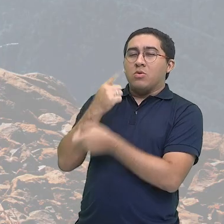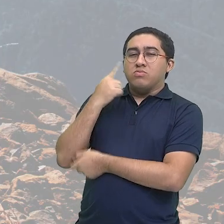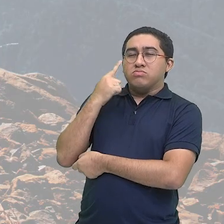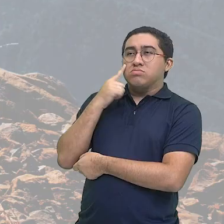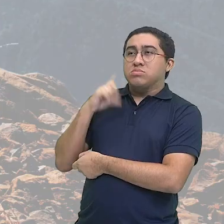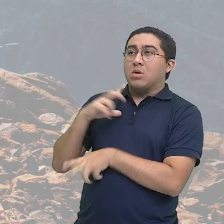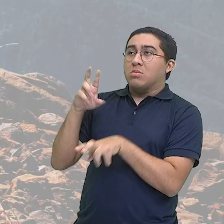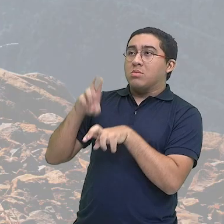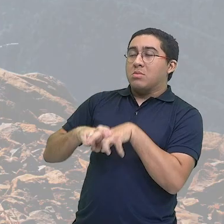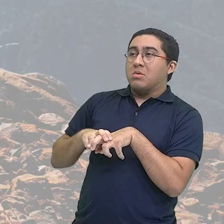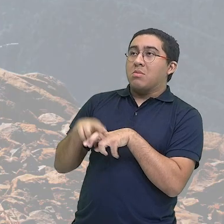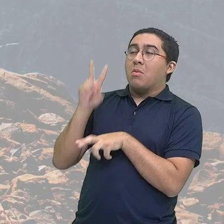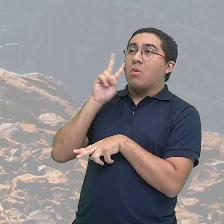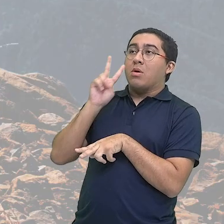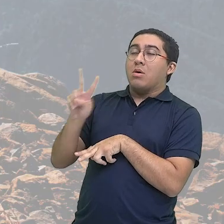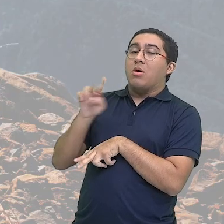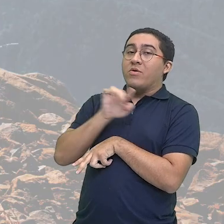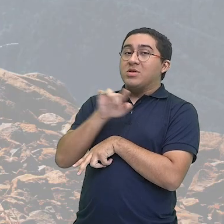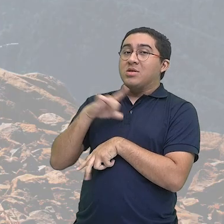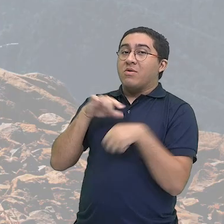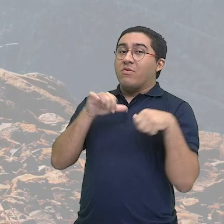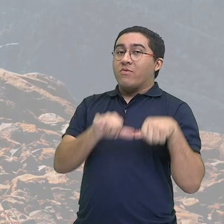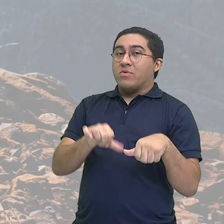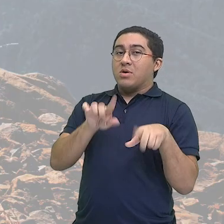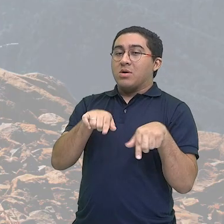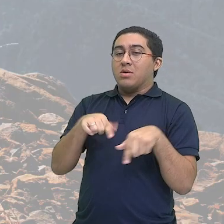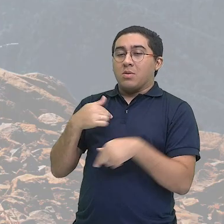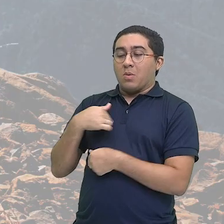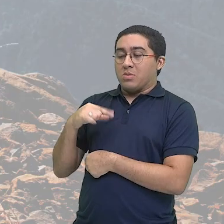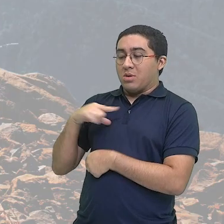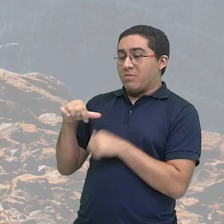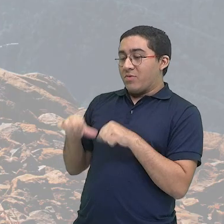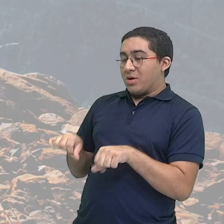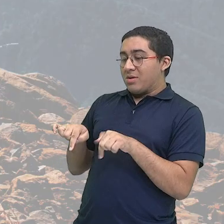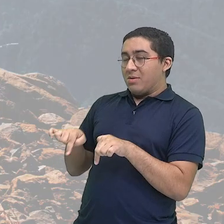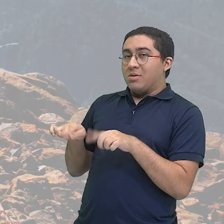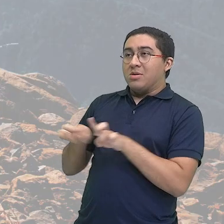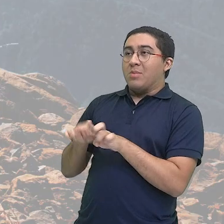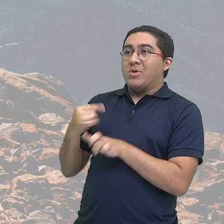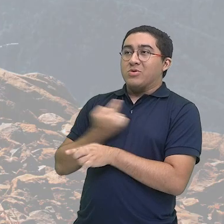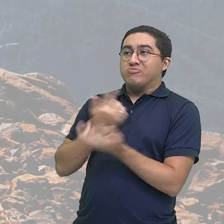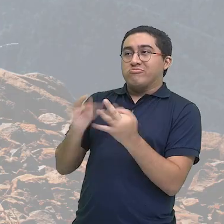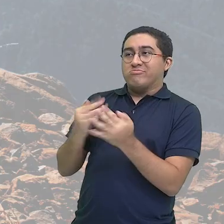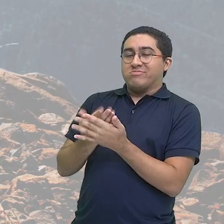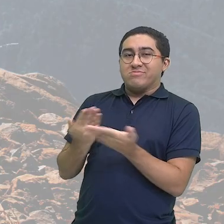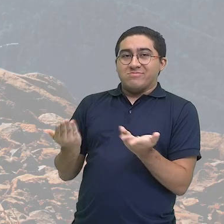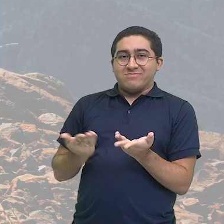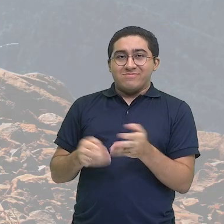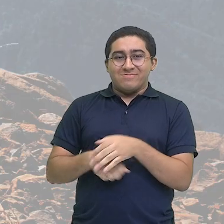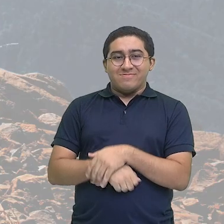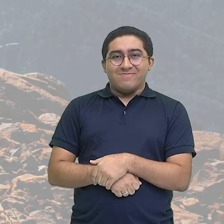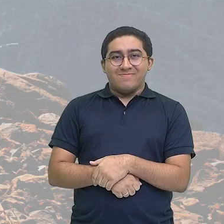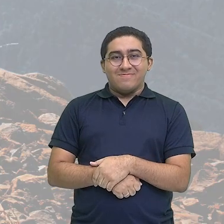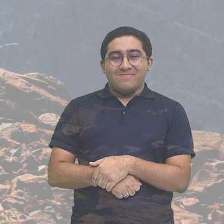continuar aqui, é óbvio, enquanto você fica aí, eu fico aqui. E aí a gente encerra essa aula.